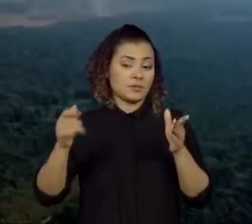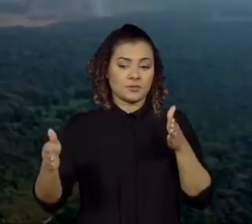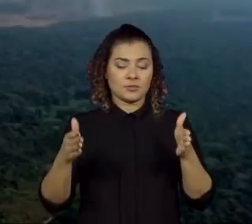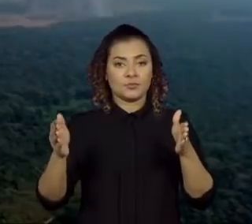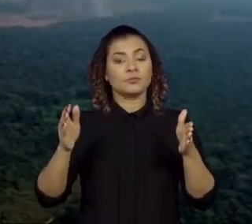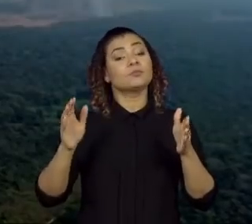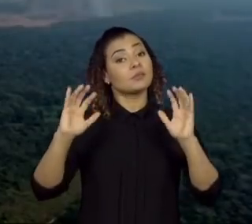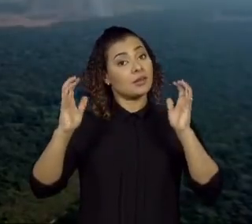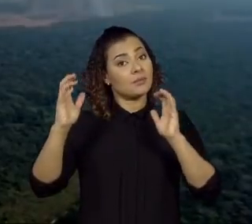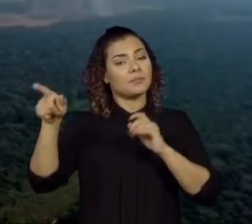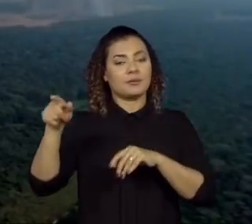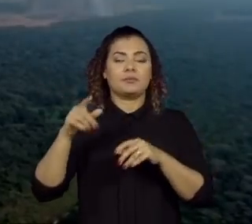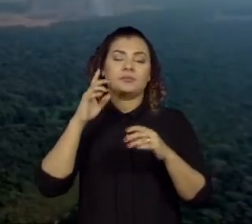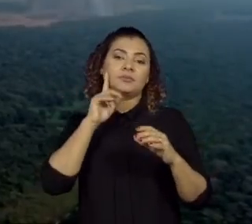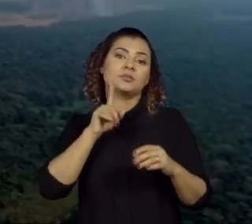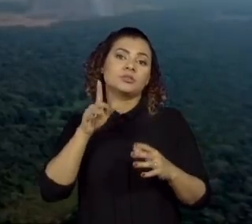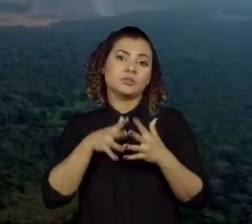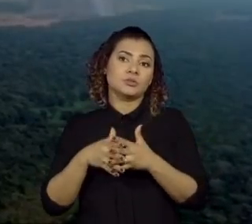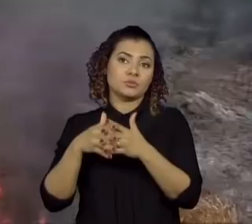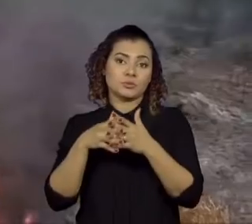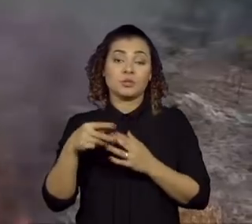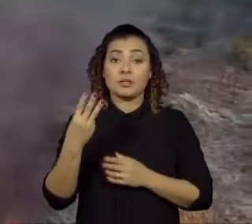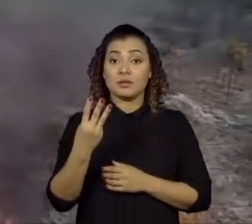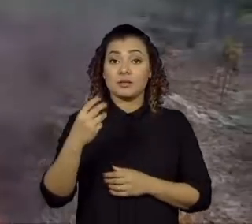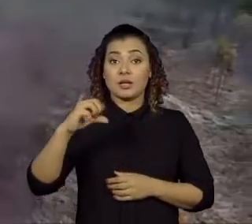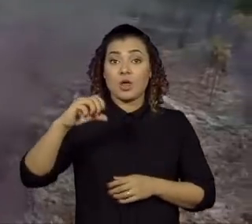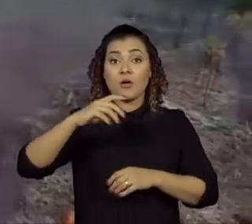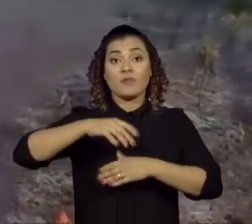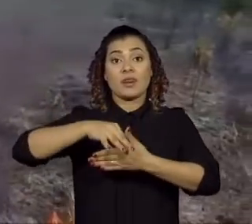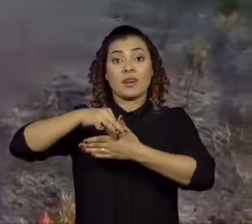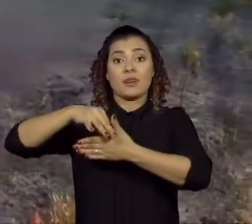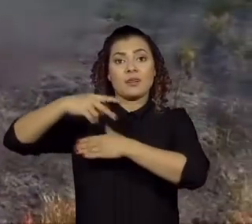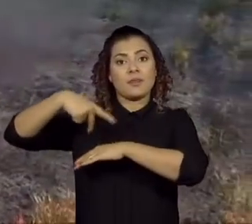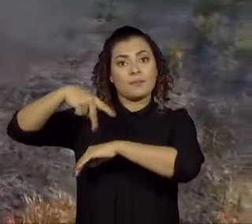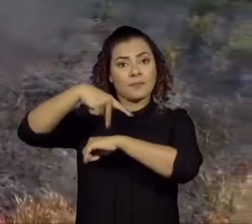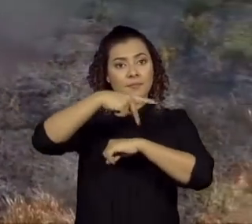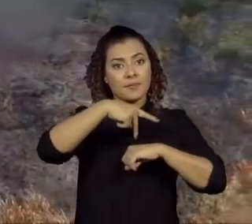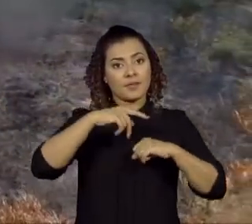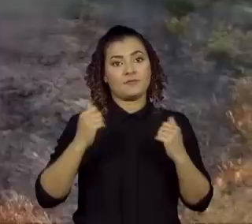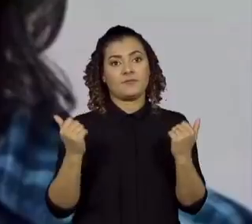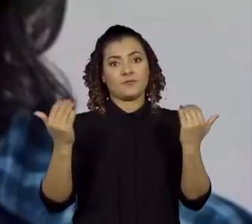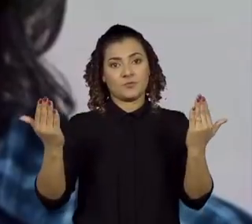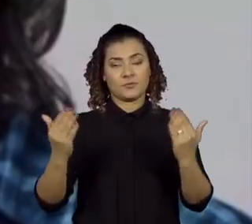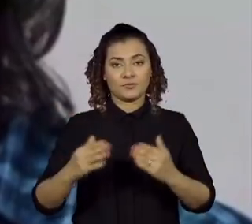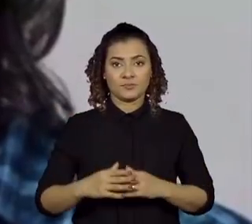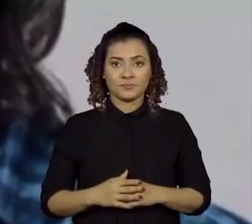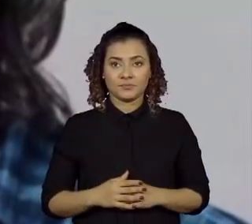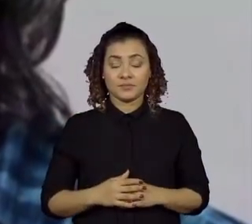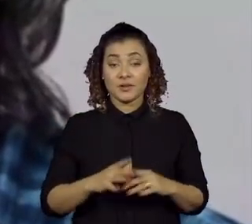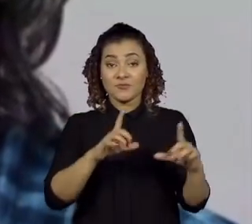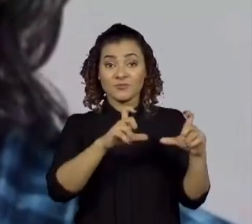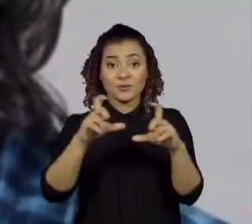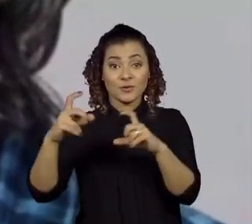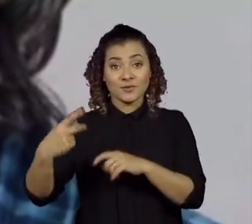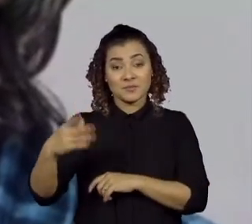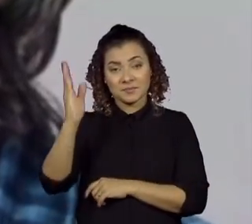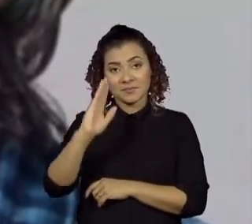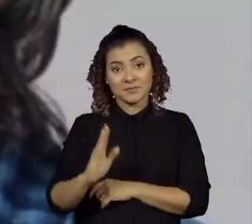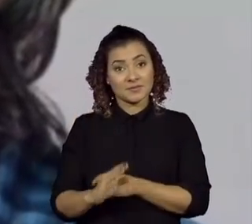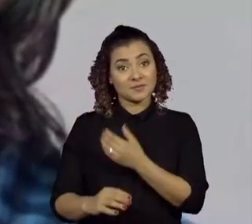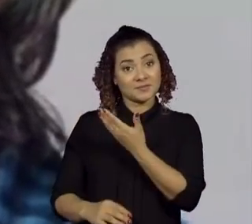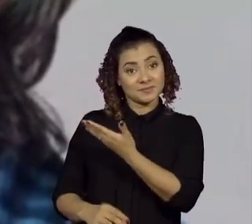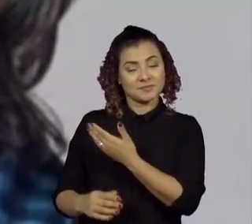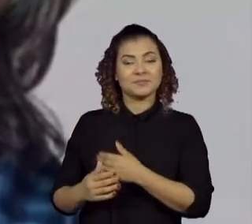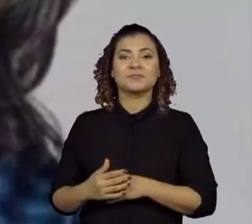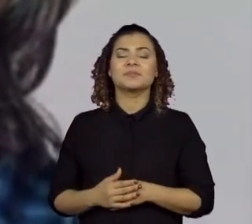sobre clima, com outros 39 líderes de países. O fotógrafo brasileiro Lalo de